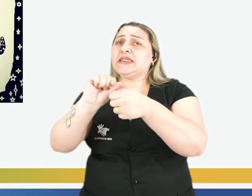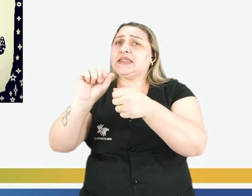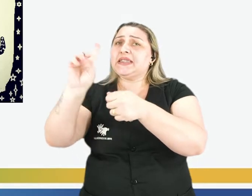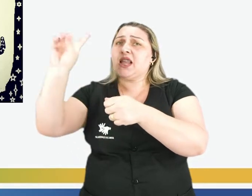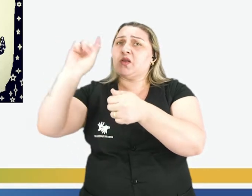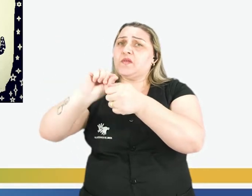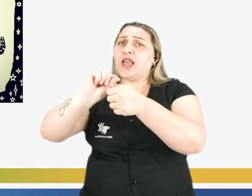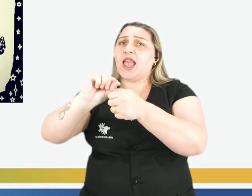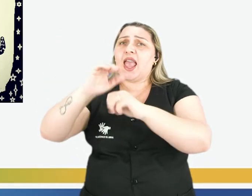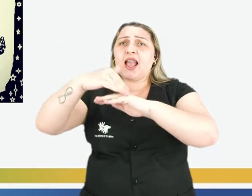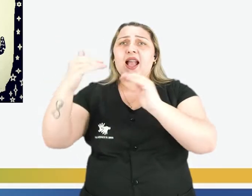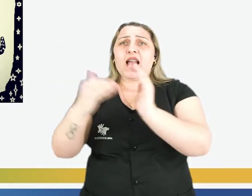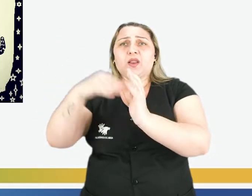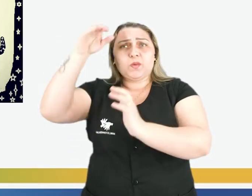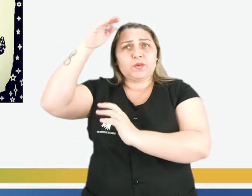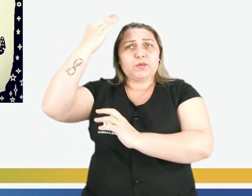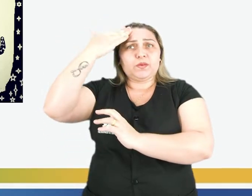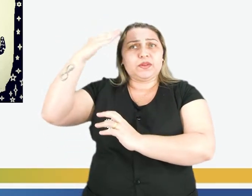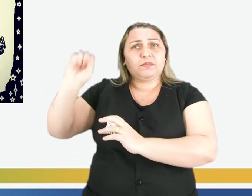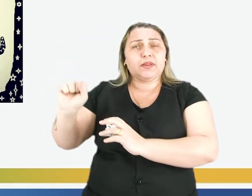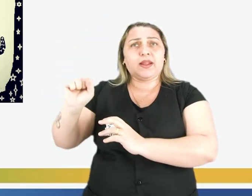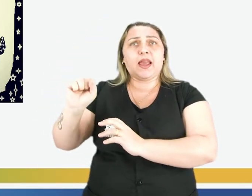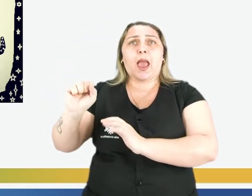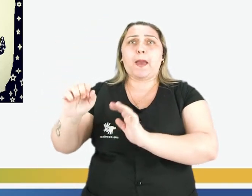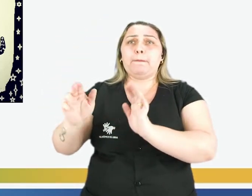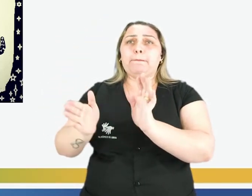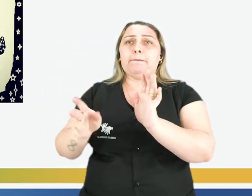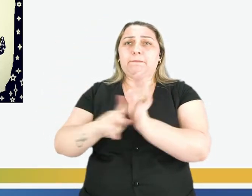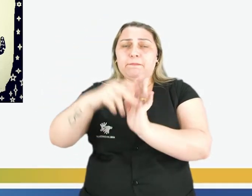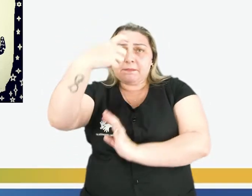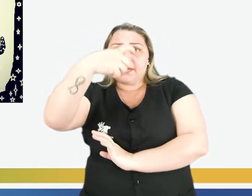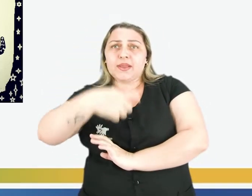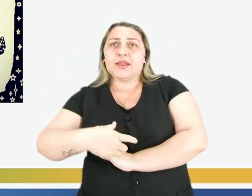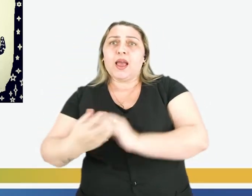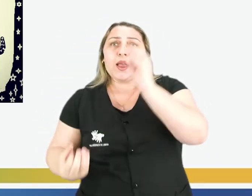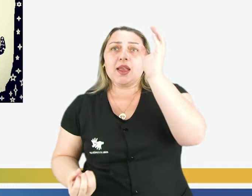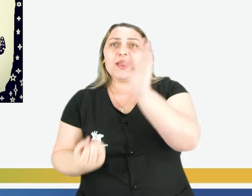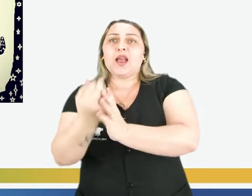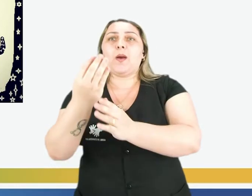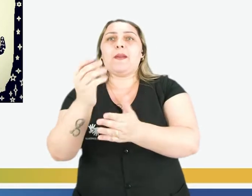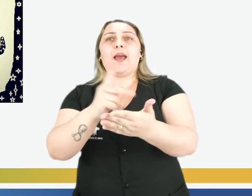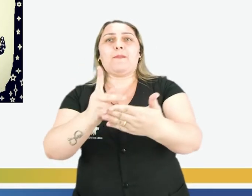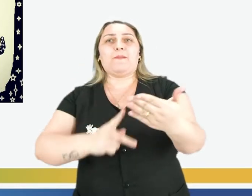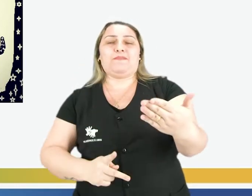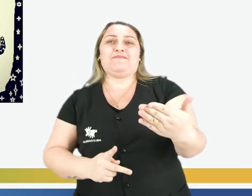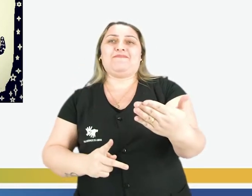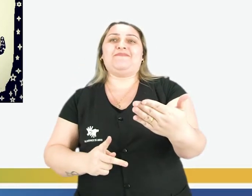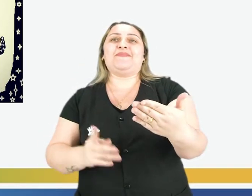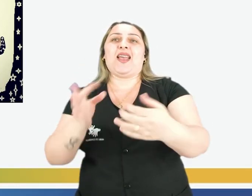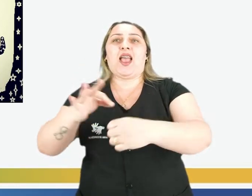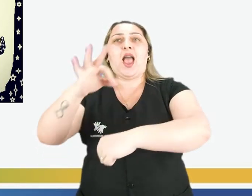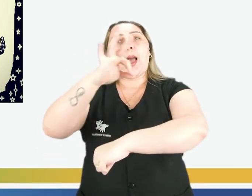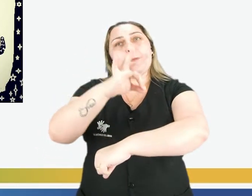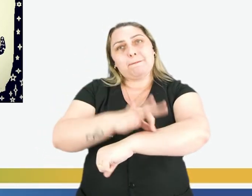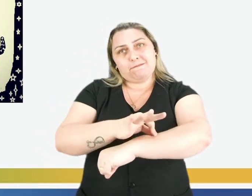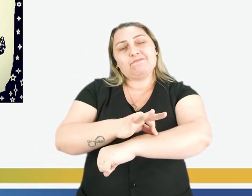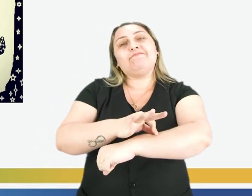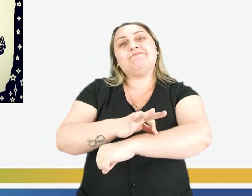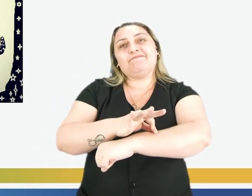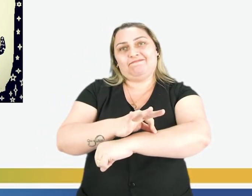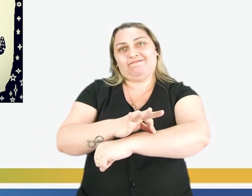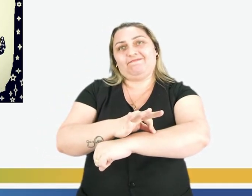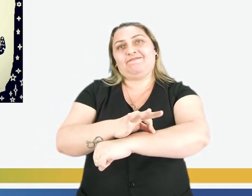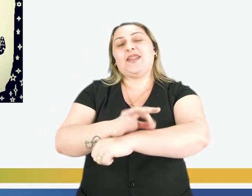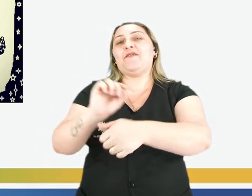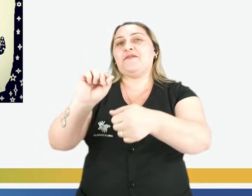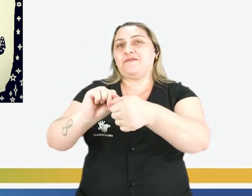cada um com sabedoria. E por minha vez, descobri a poesia, como abelha com maestria faz o